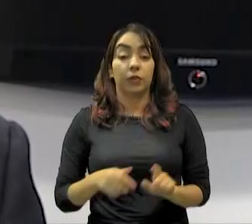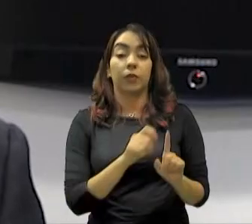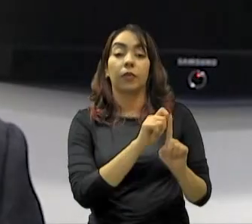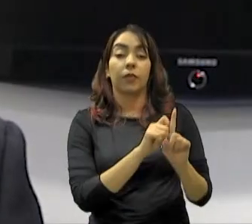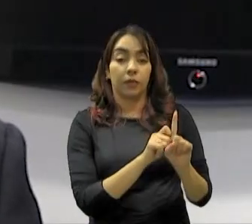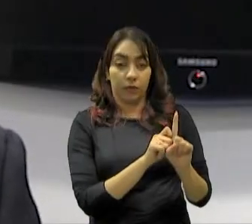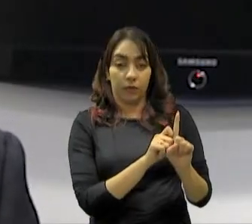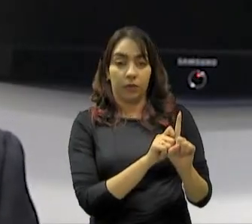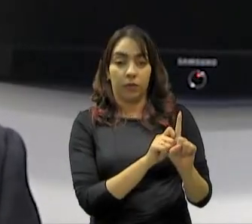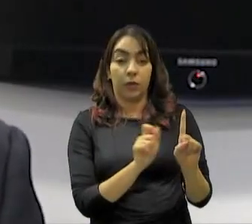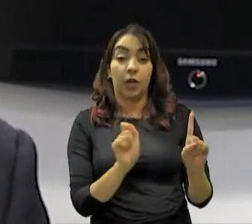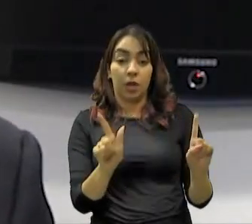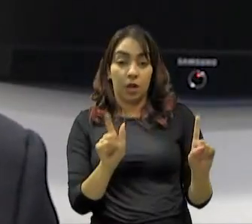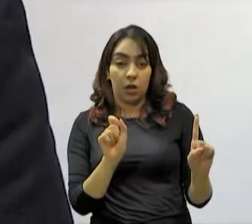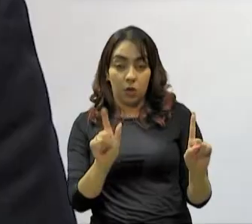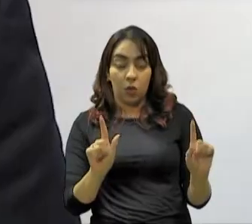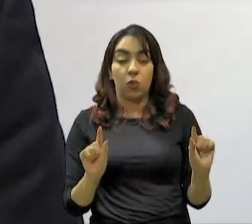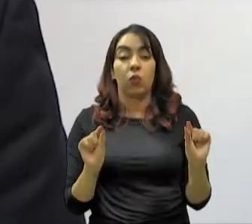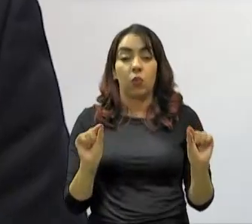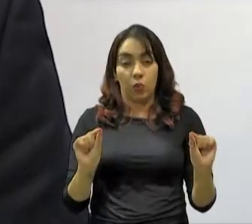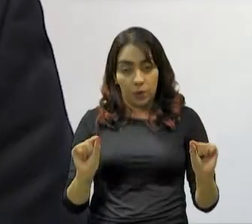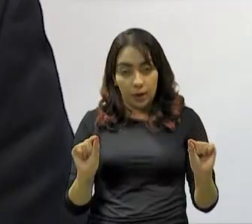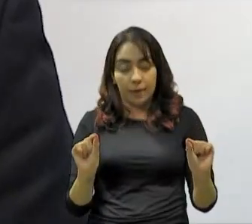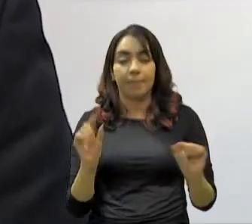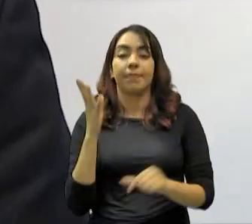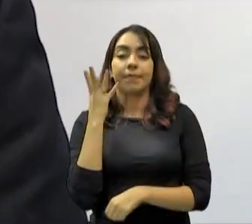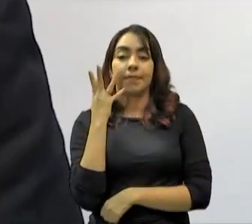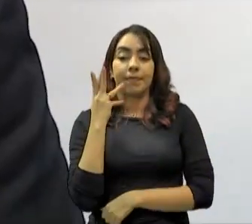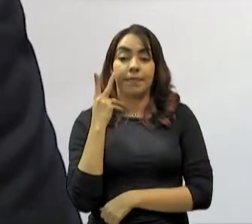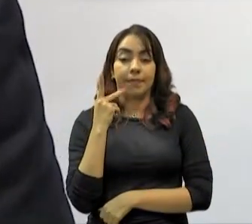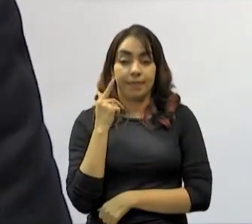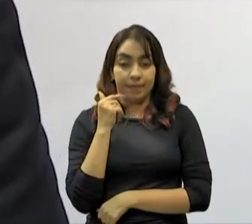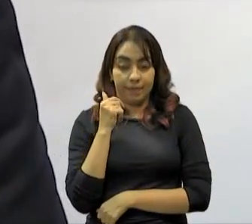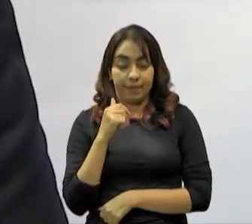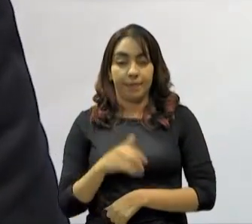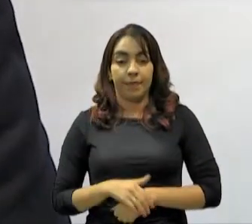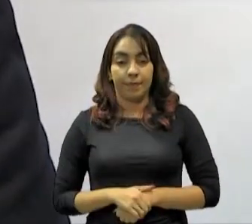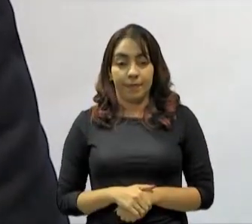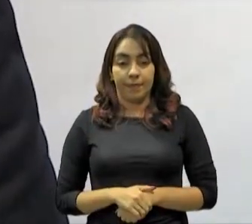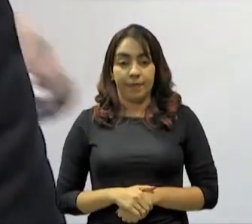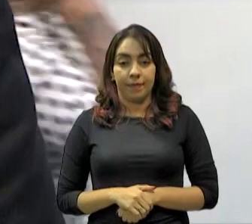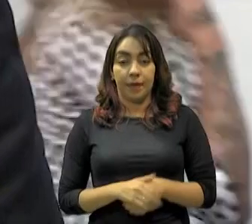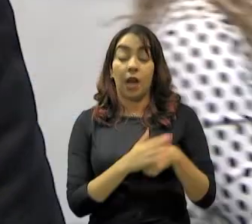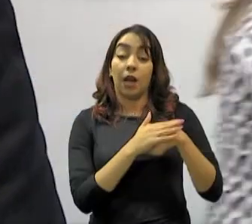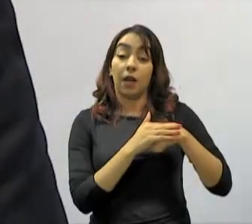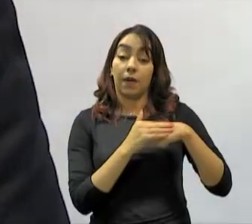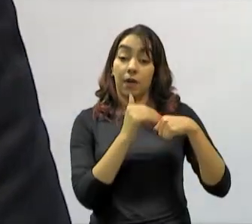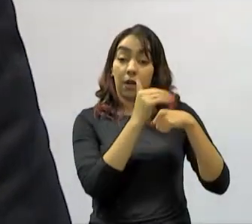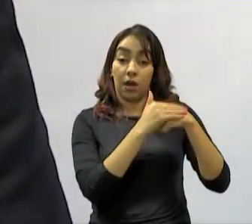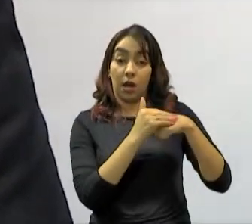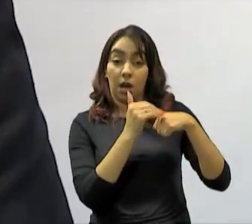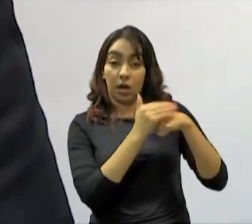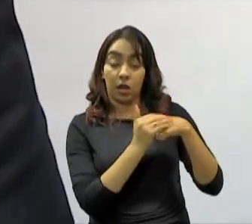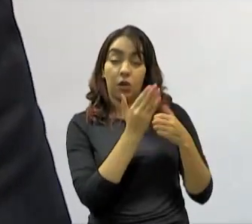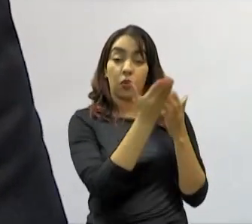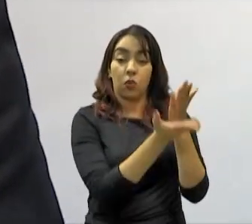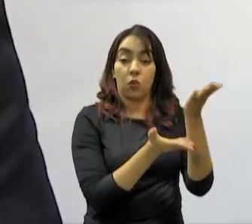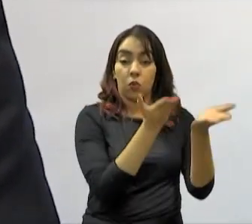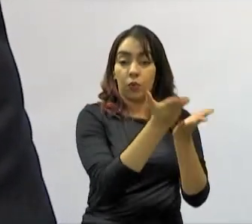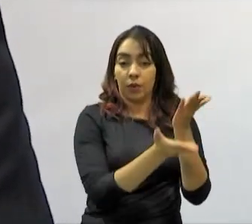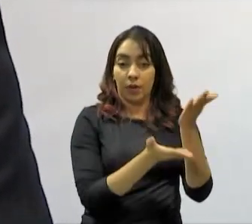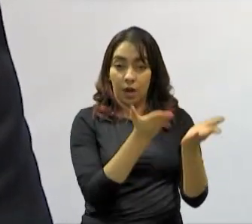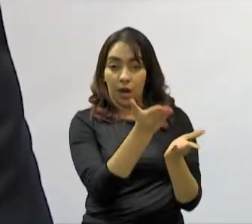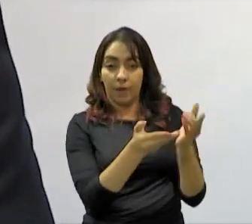mês da primeira infância no estado. É importante o carinho, o acolhimento, a condição de educação perfeita, a